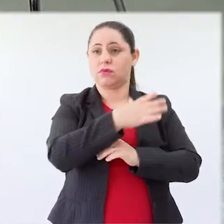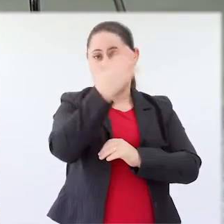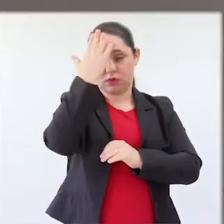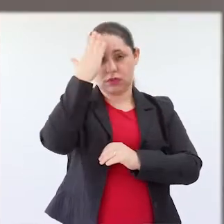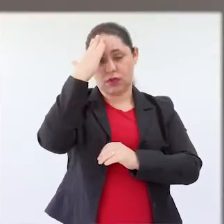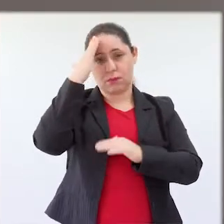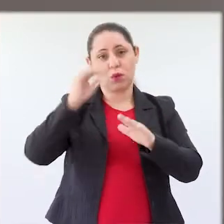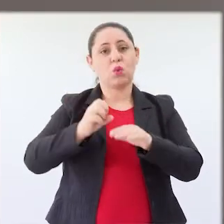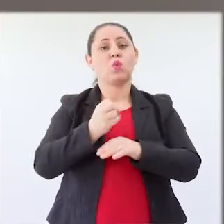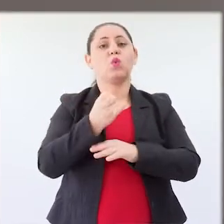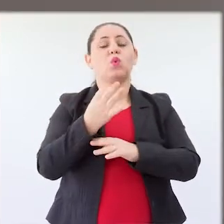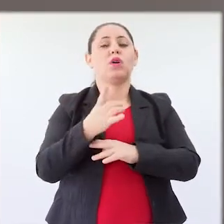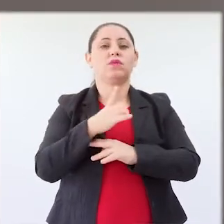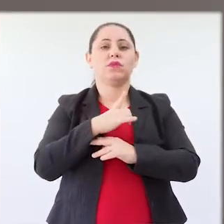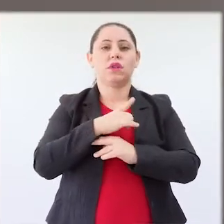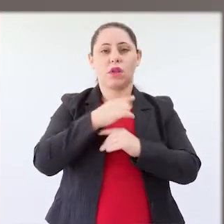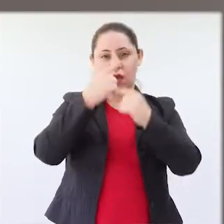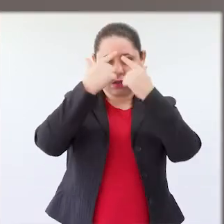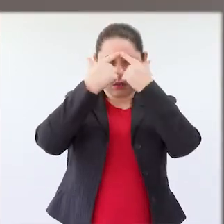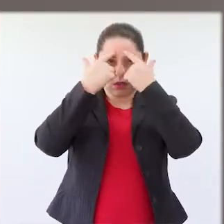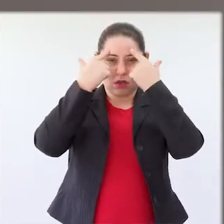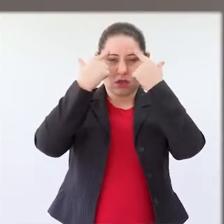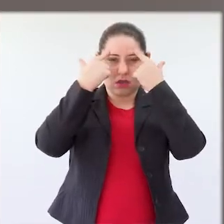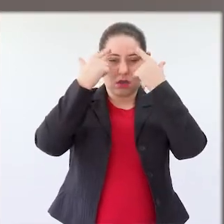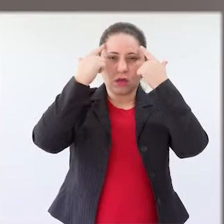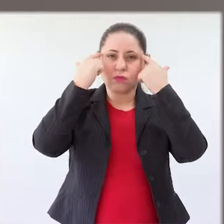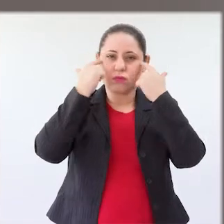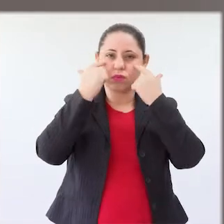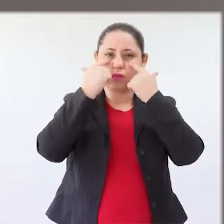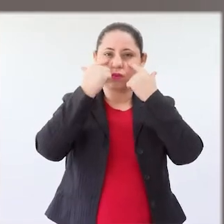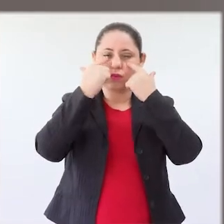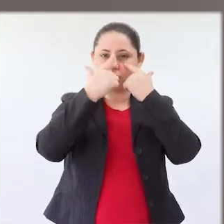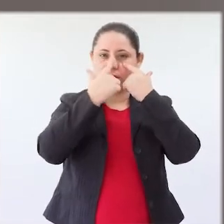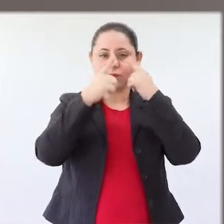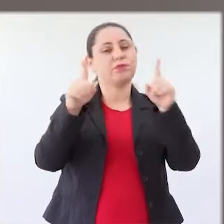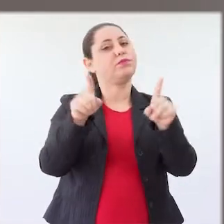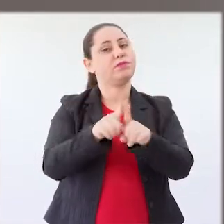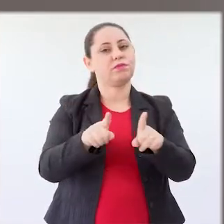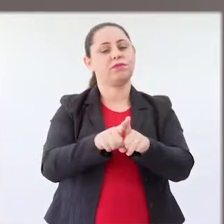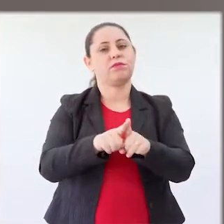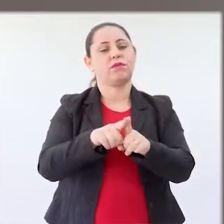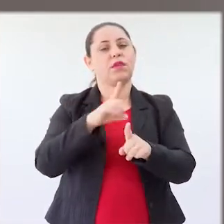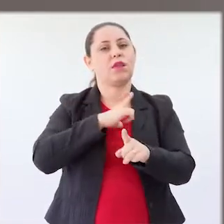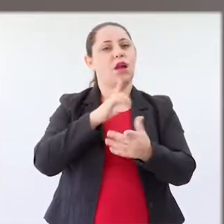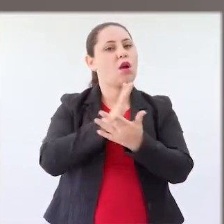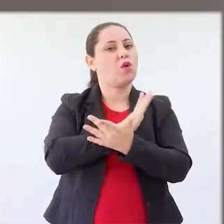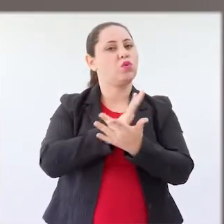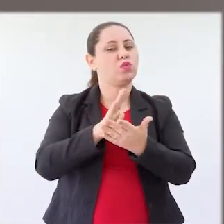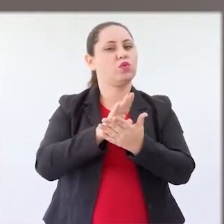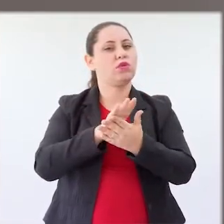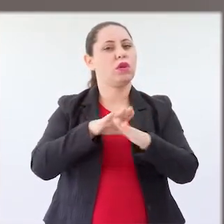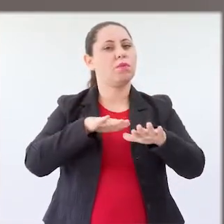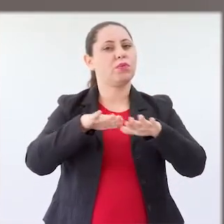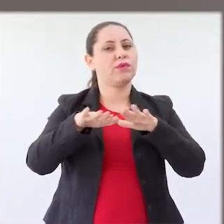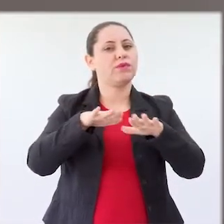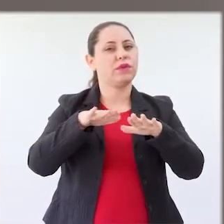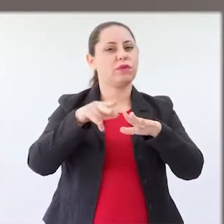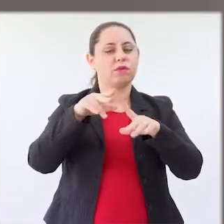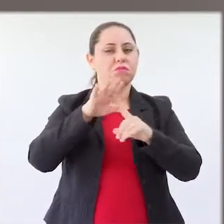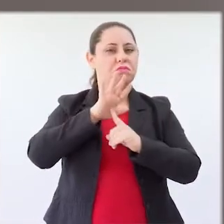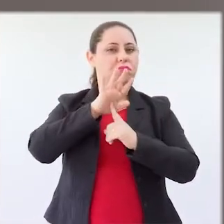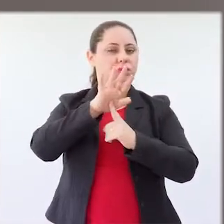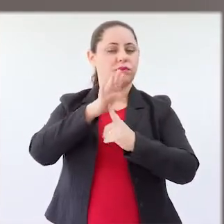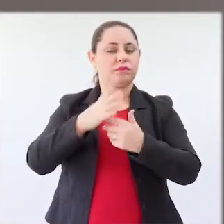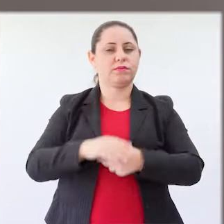quantidade que ele vai aplicar, seja na testa, em volta dos olhos ou até no nariz, né, que tem alguns movimentos que começam a marcar